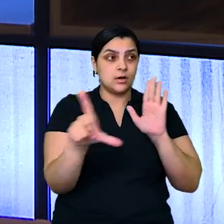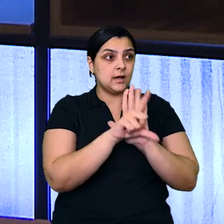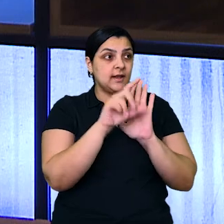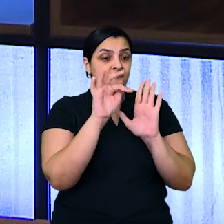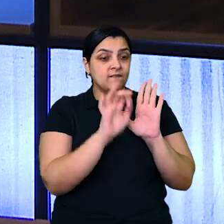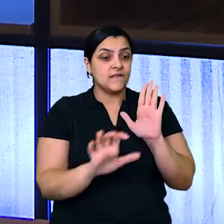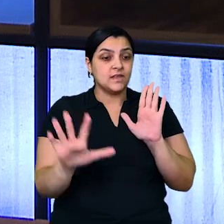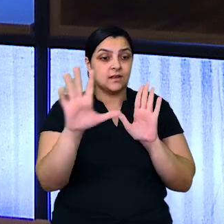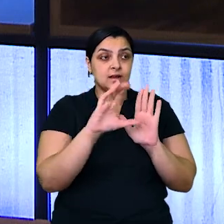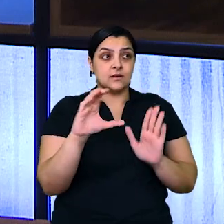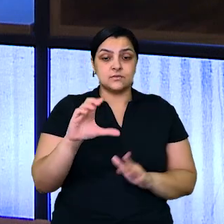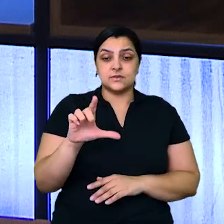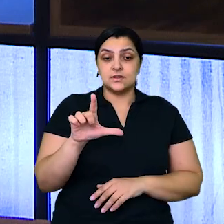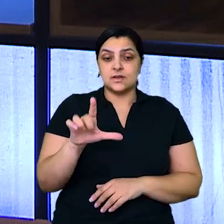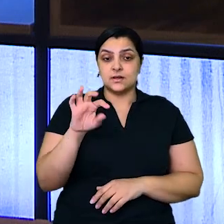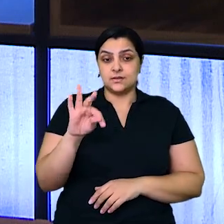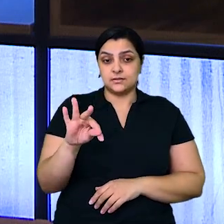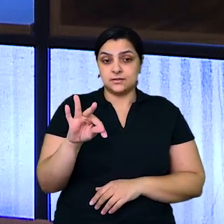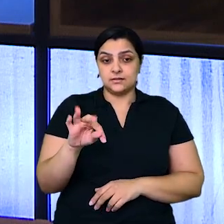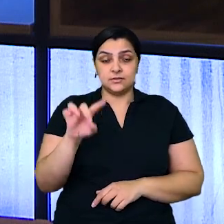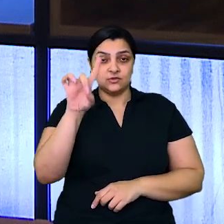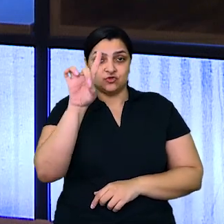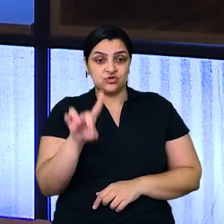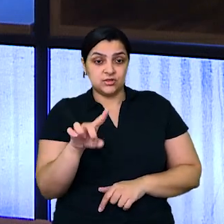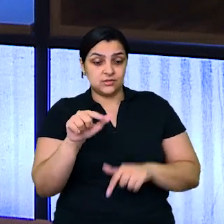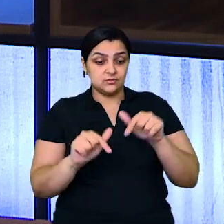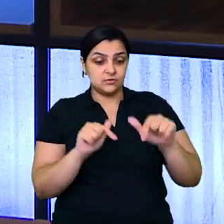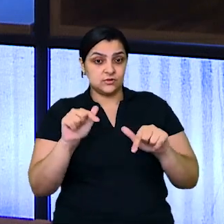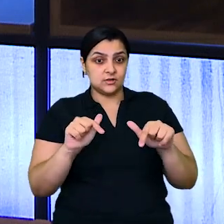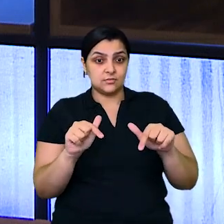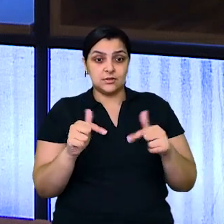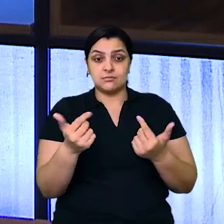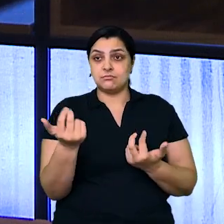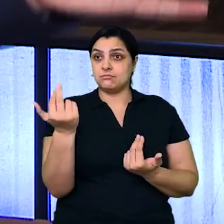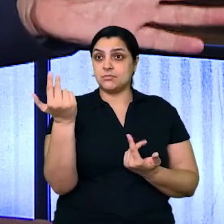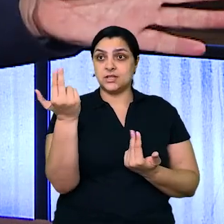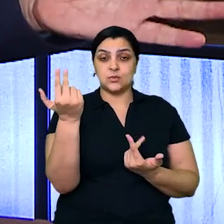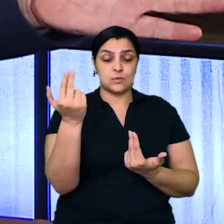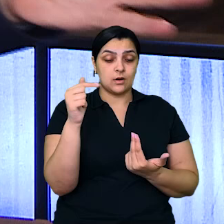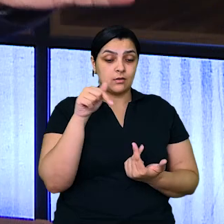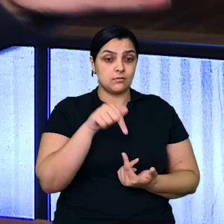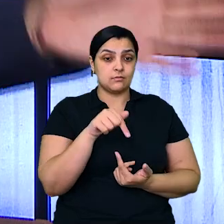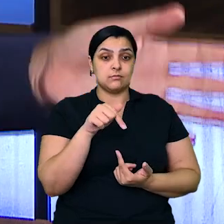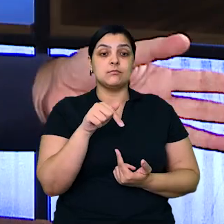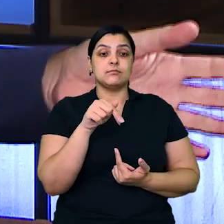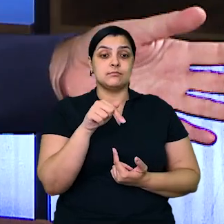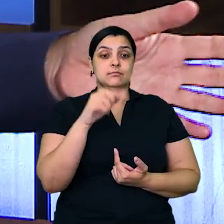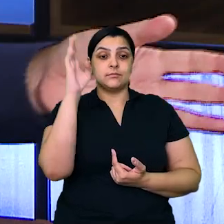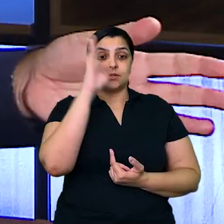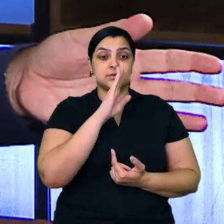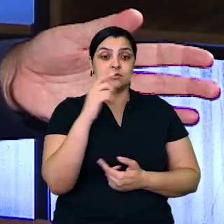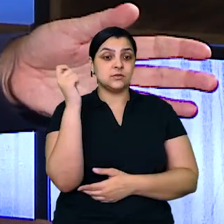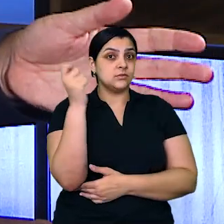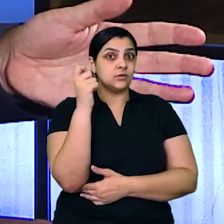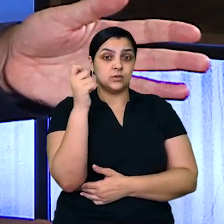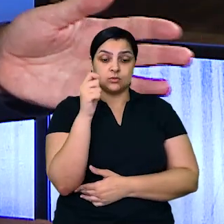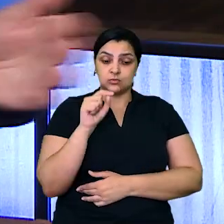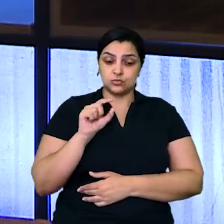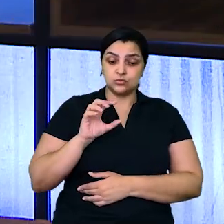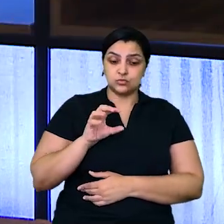lei federal, que é a CLT, que trata dos direitos trabalhistas, da mesma forma que aquele que trabalha lá no Rio Grande do